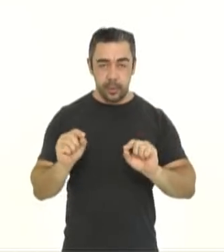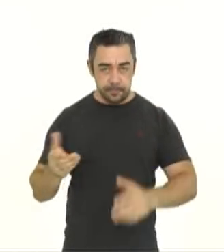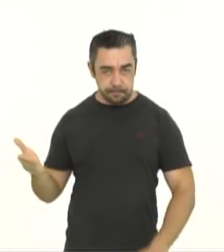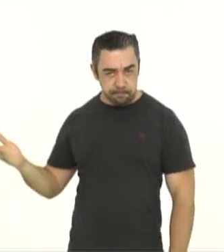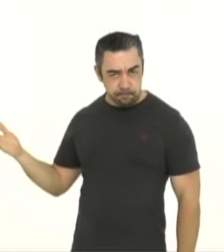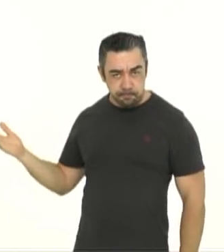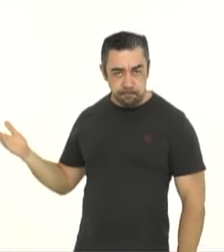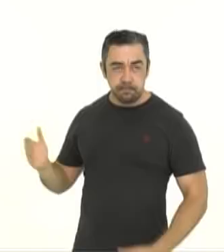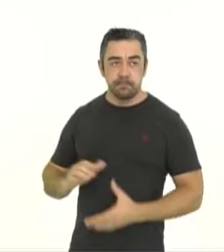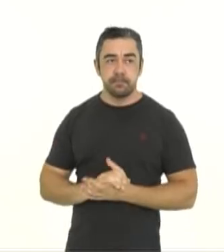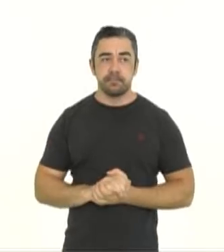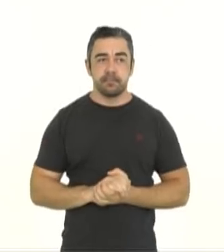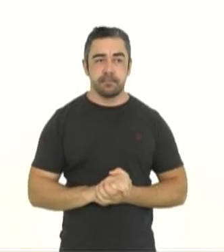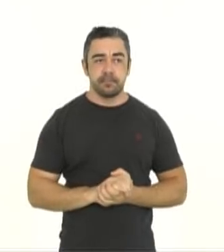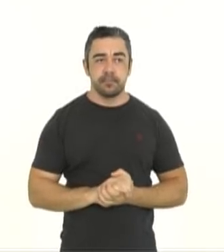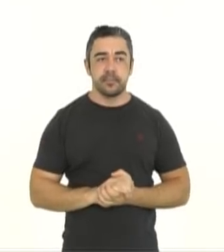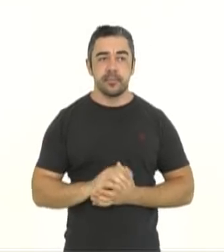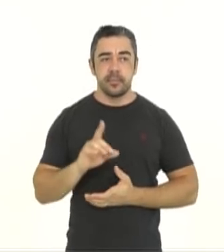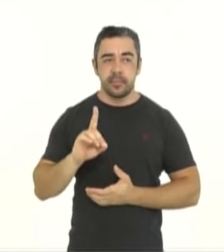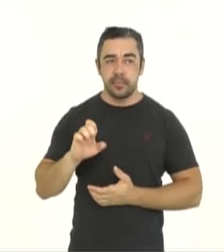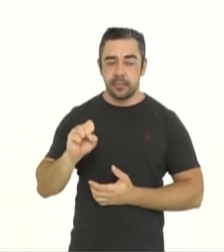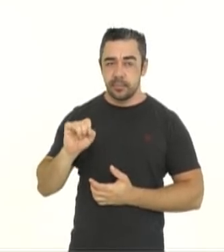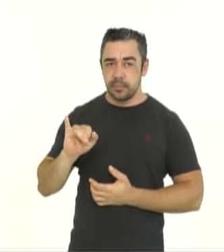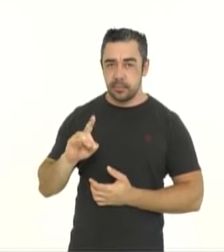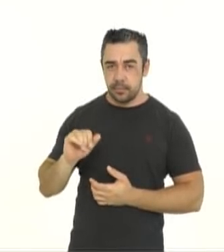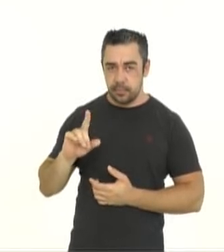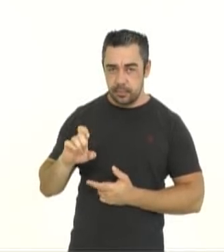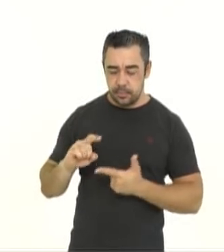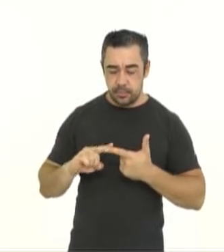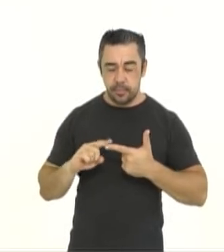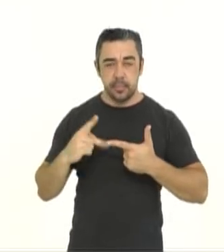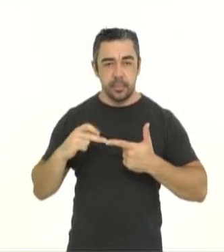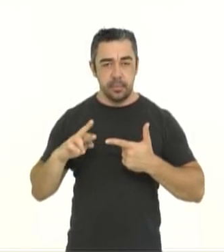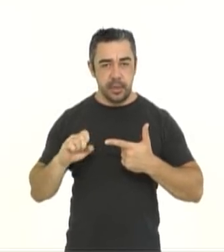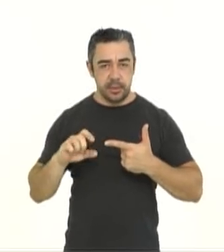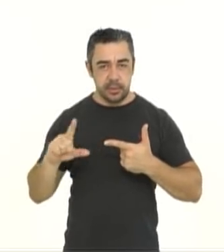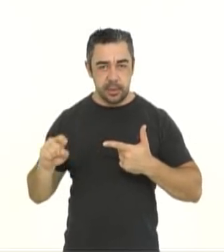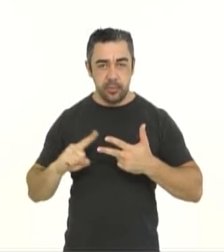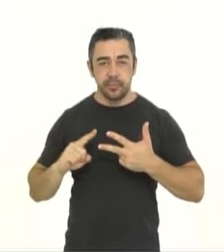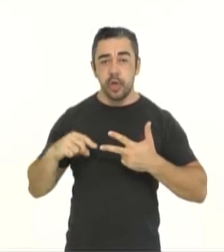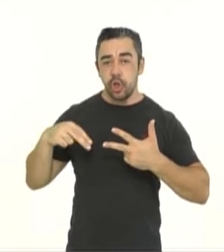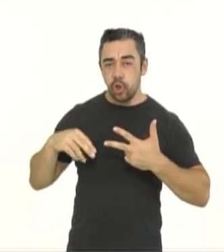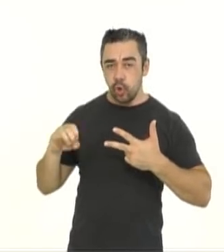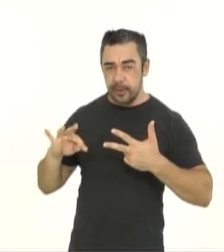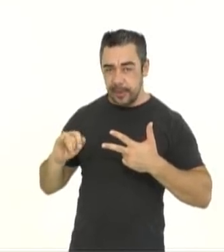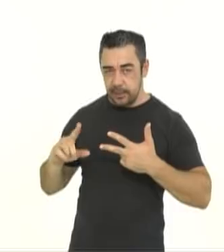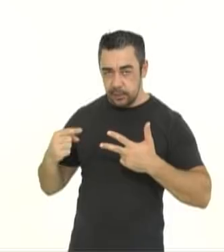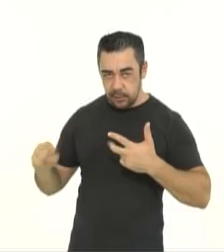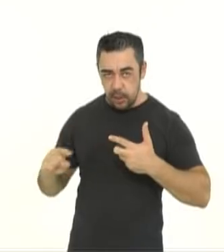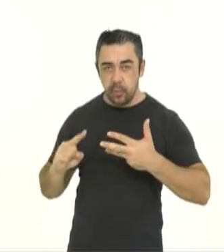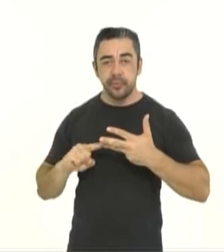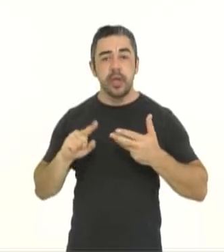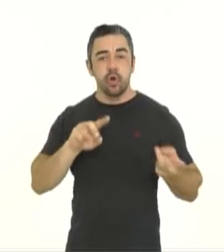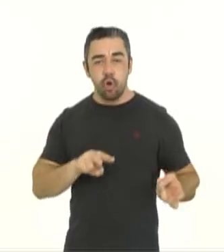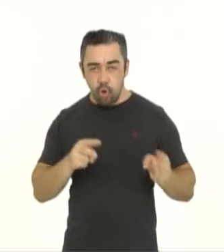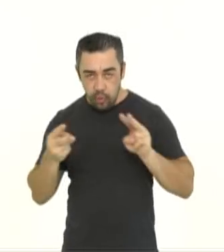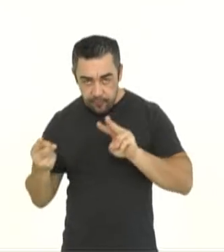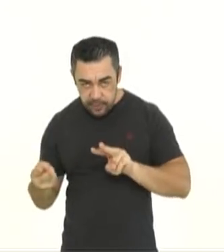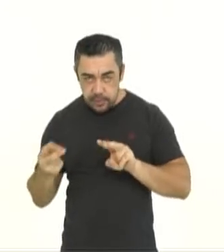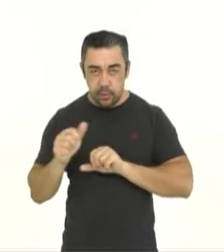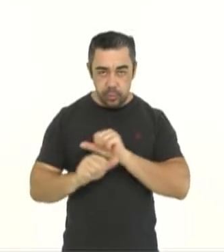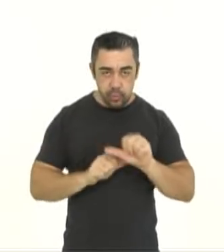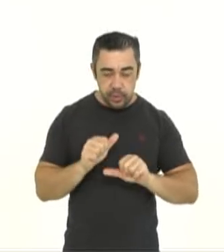grandezas: densidade, pressão, vamos falar sobre notação científica e vamos fazer conversão das unidades,